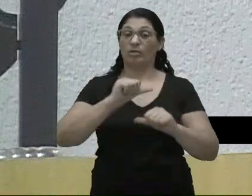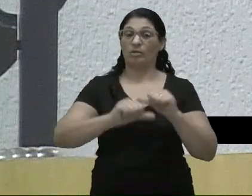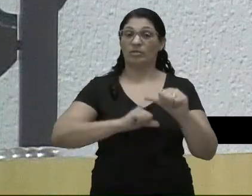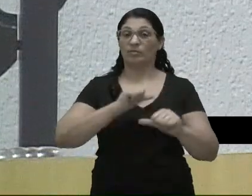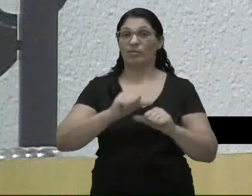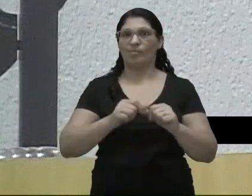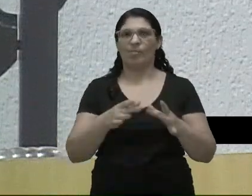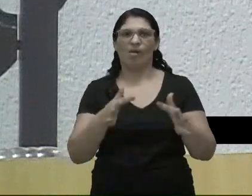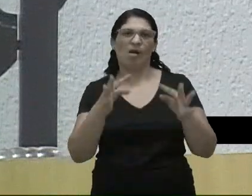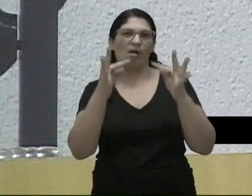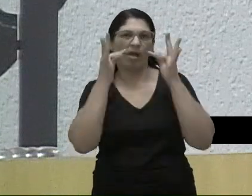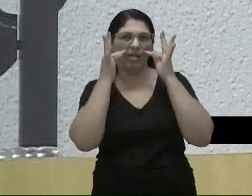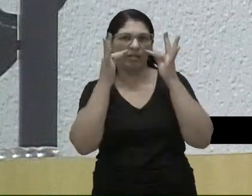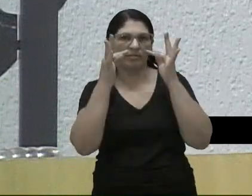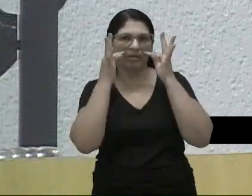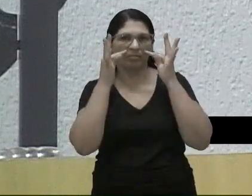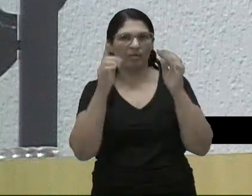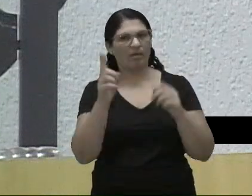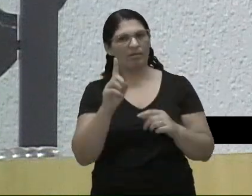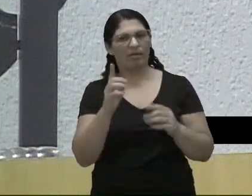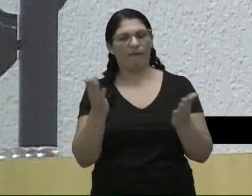sim, né, um investigado.